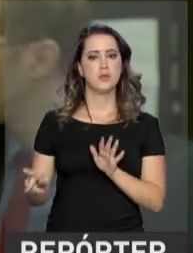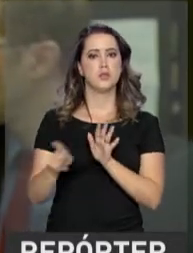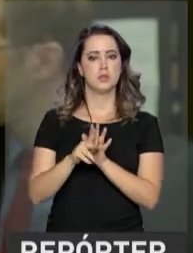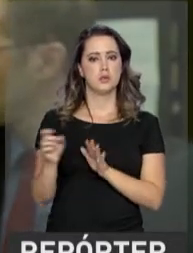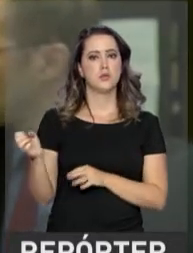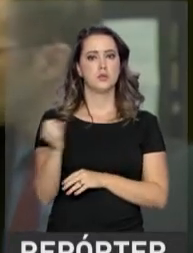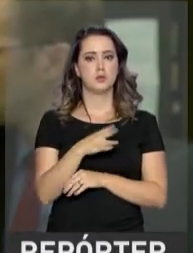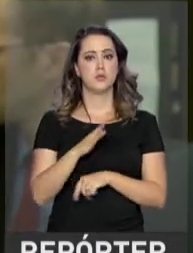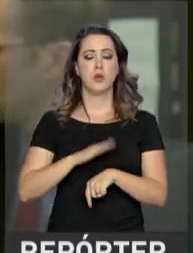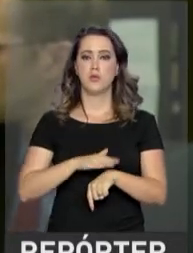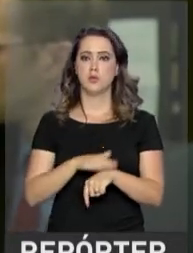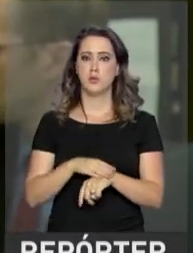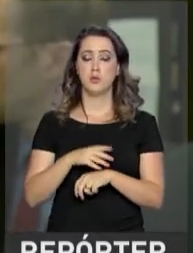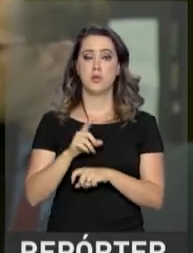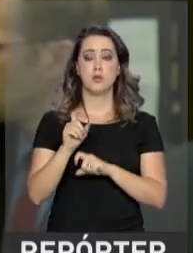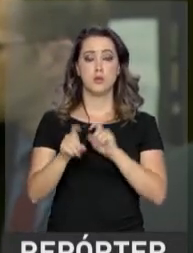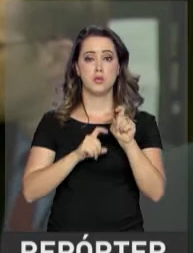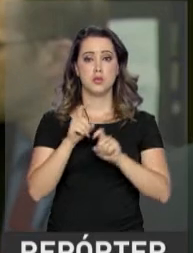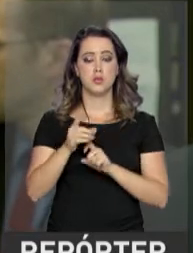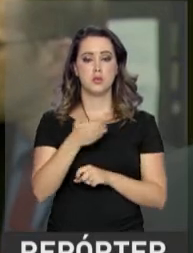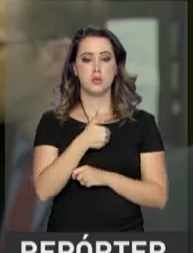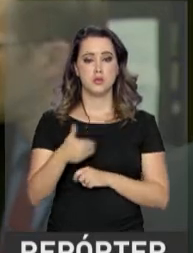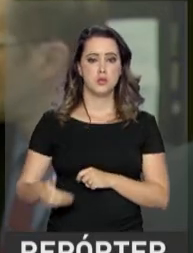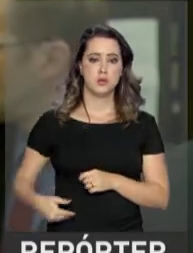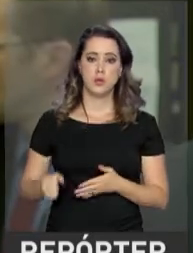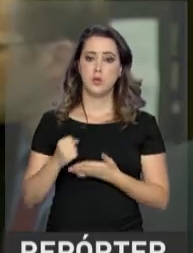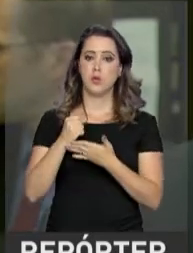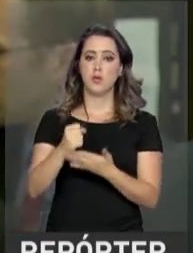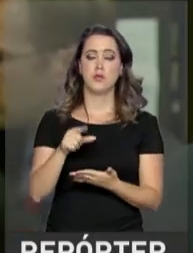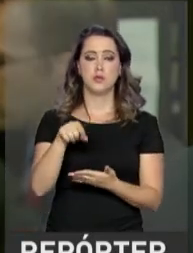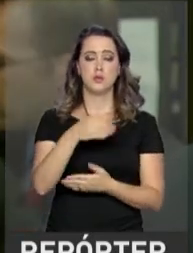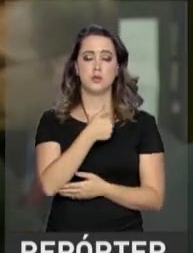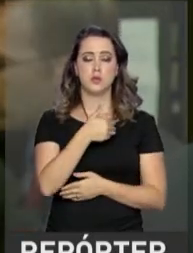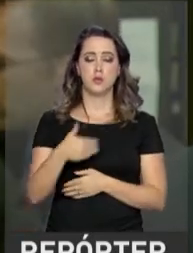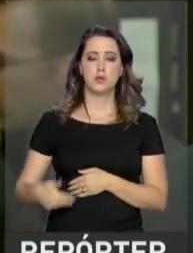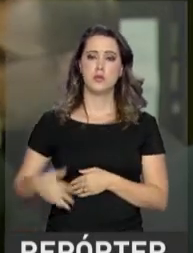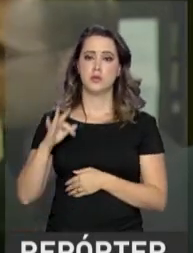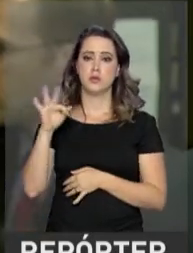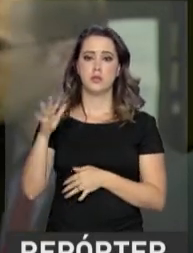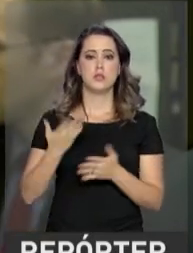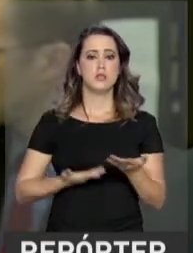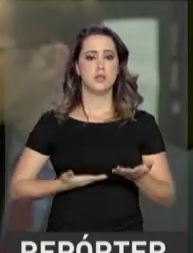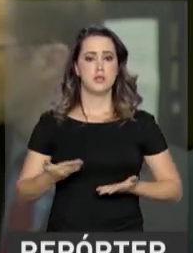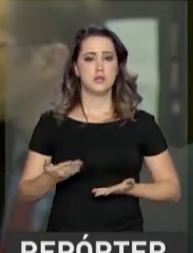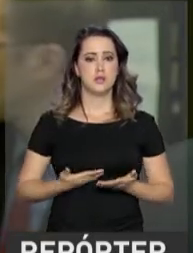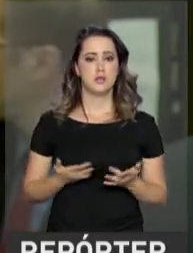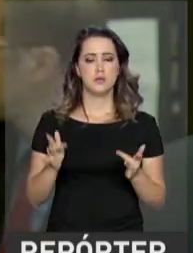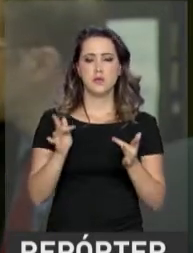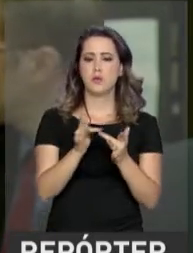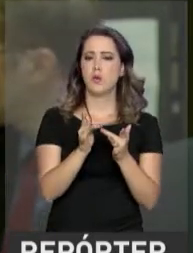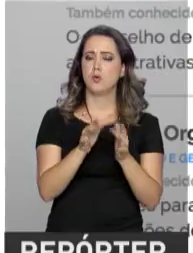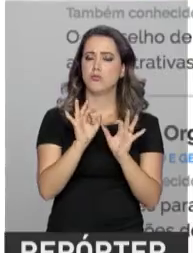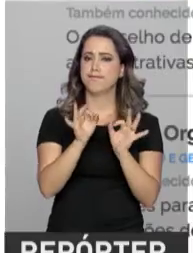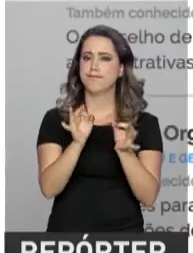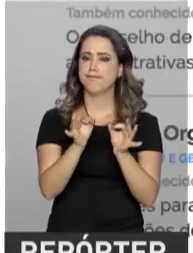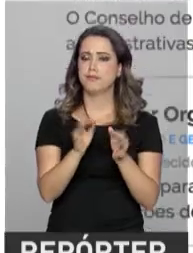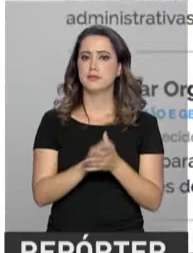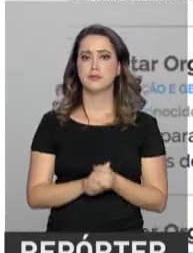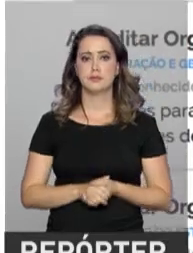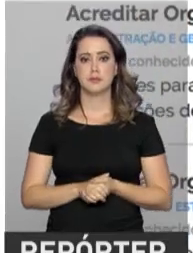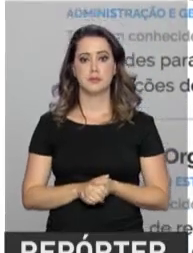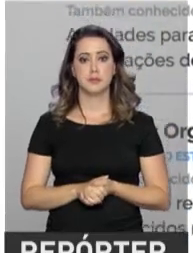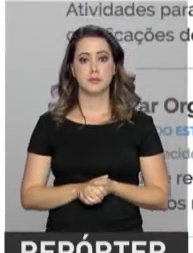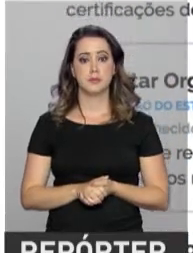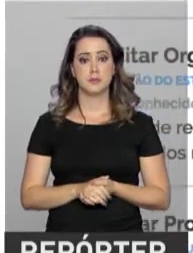administração pública primeiro porque conta coloca o governo federal e os serviços públicos em contato direto com o cidadão são vários